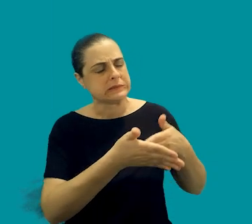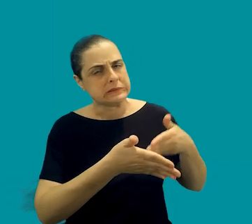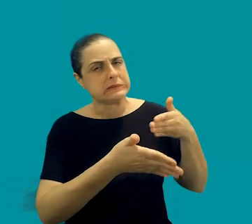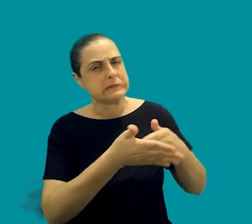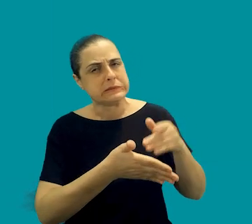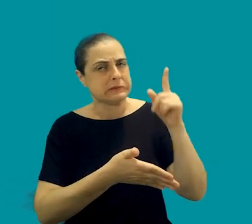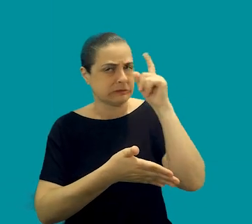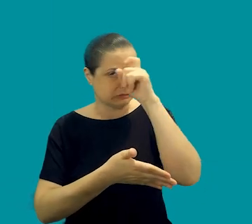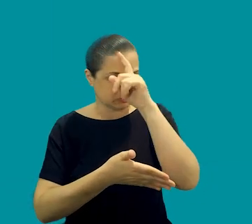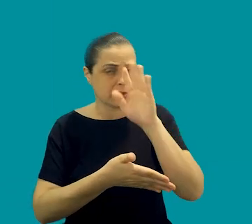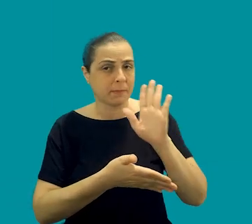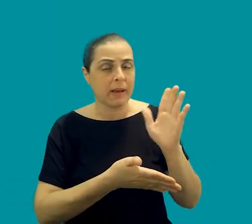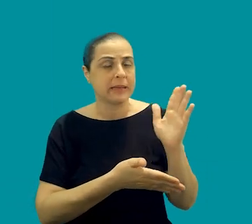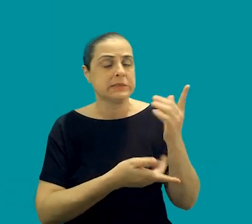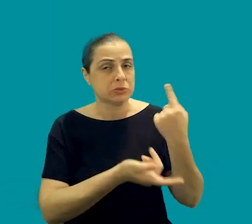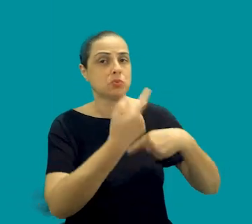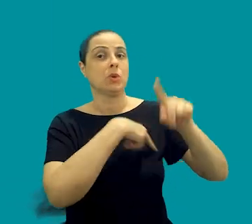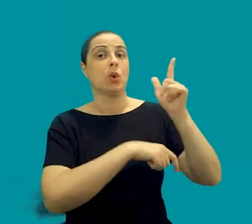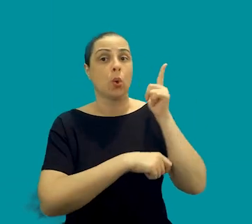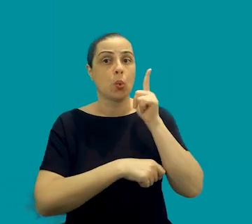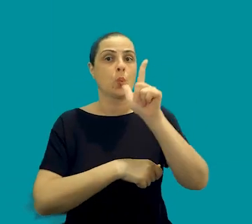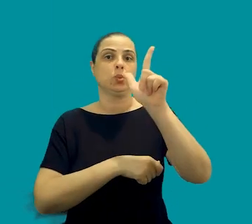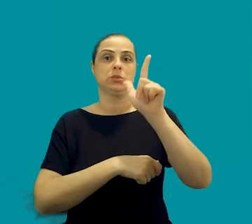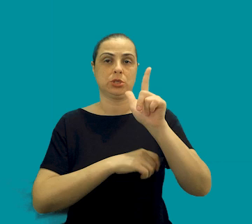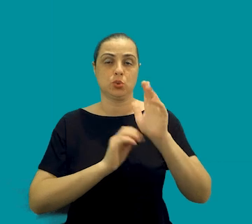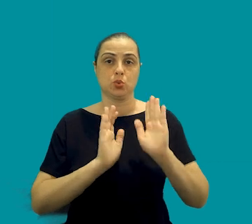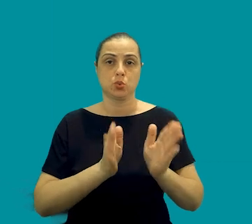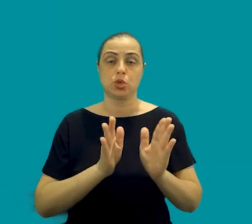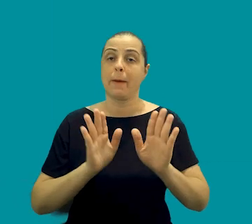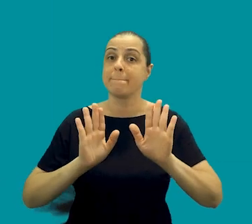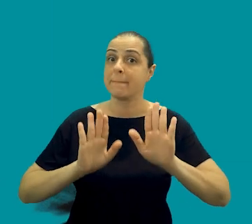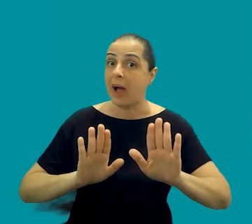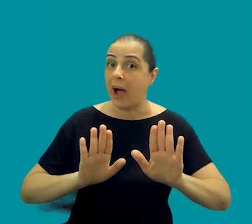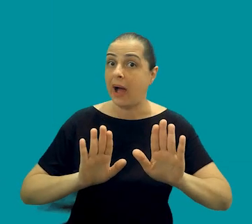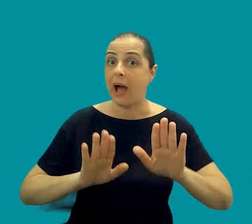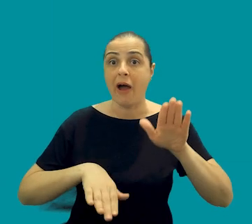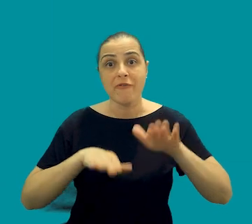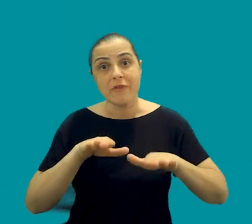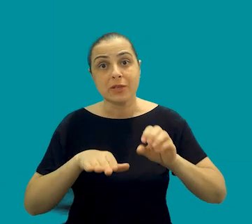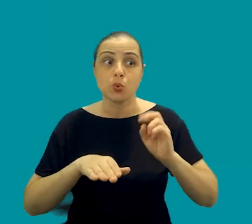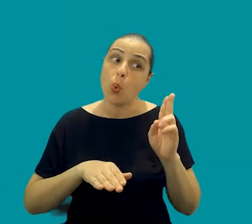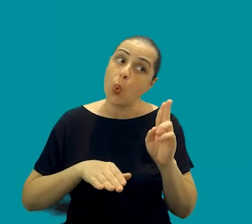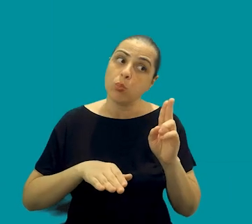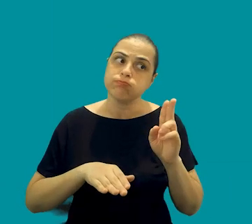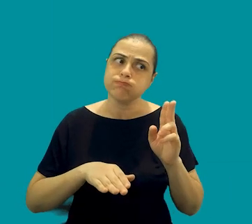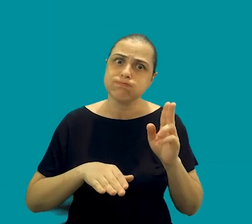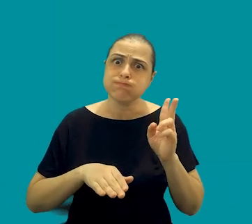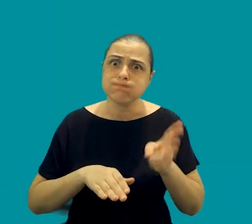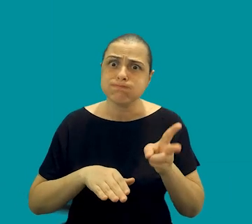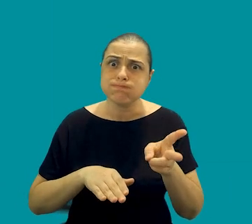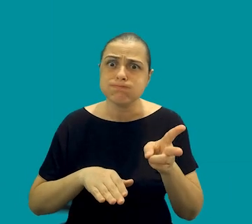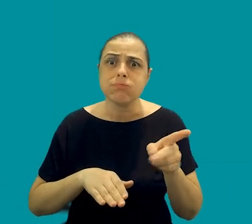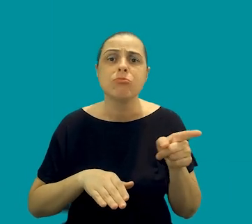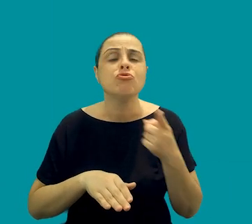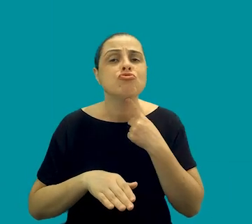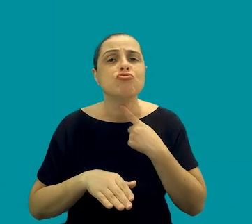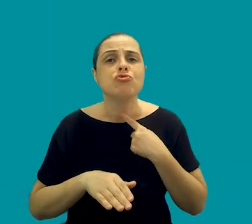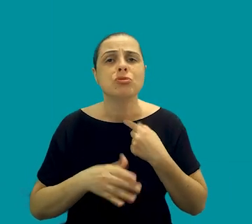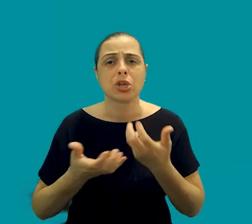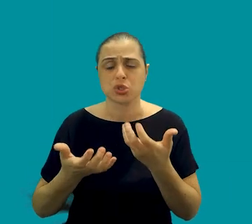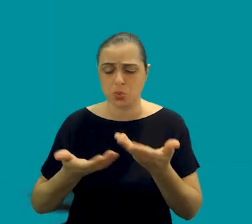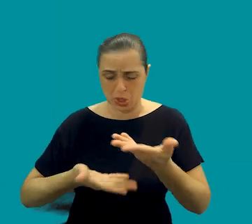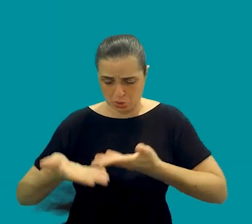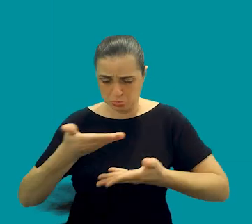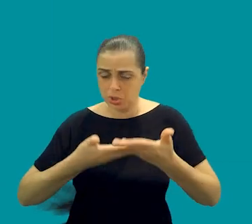de dificuldades e conseguiu superá-las, é um jovem que, muitas vezes, ou sempre, ele pede para ser tratado como uma